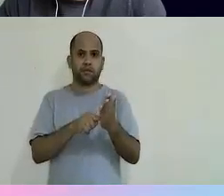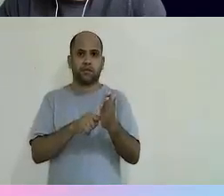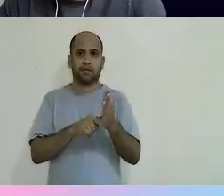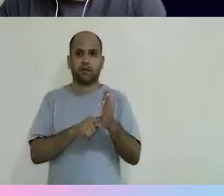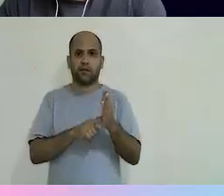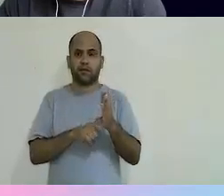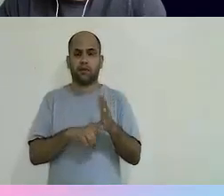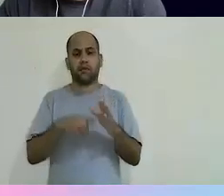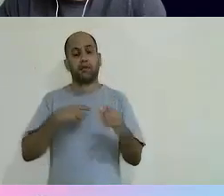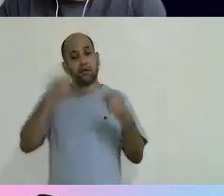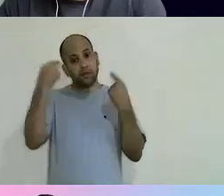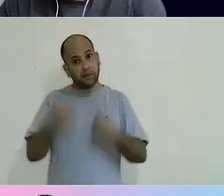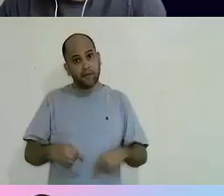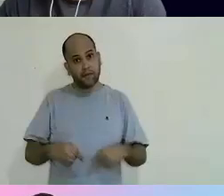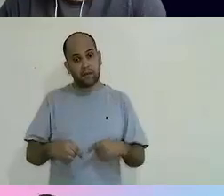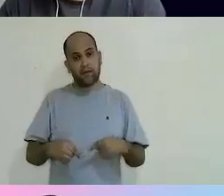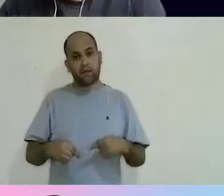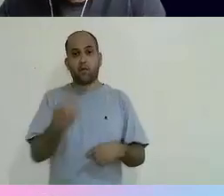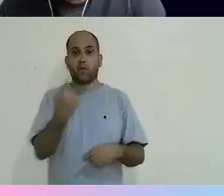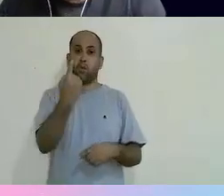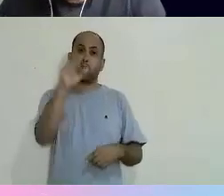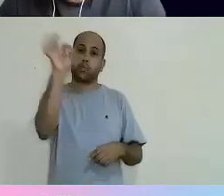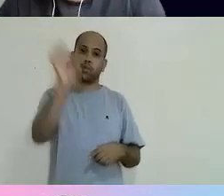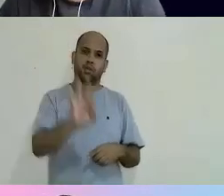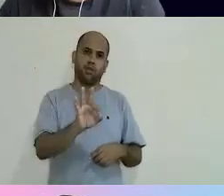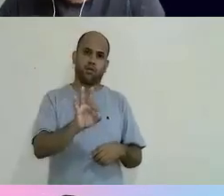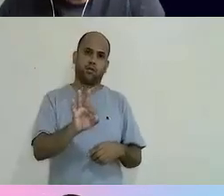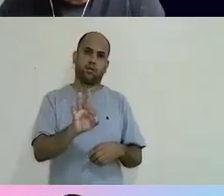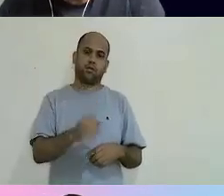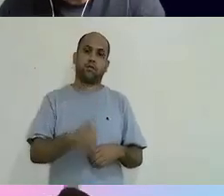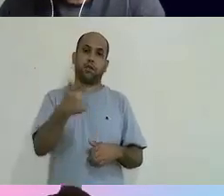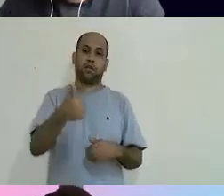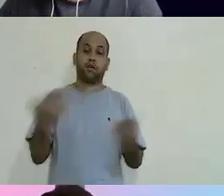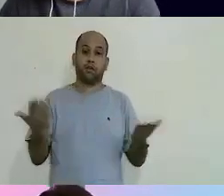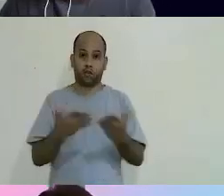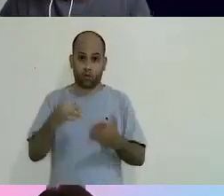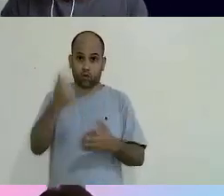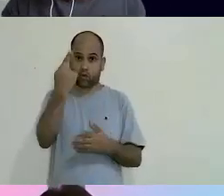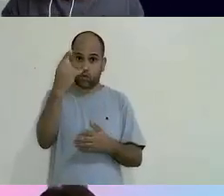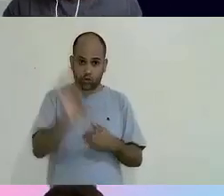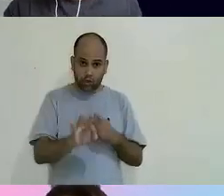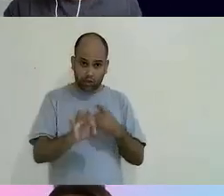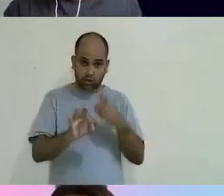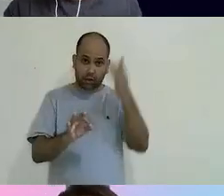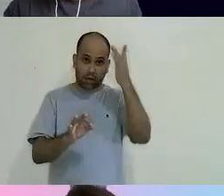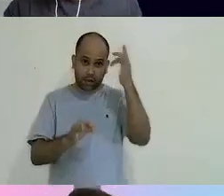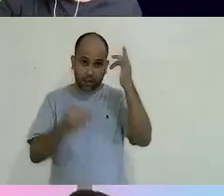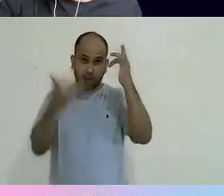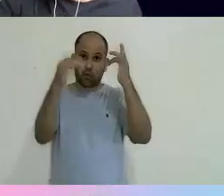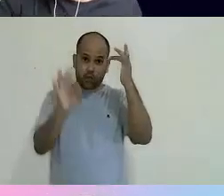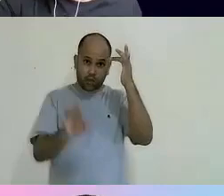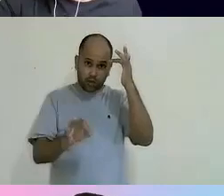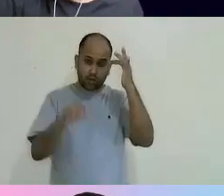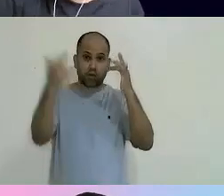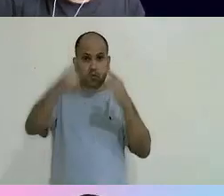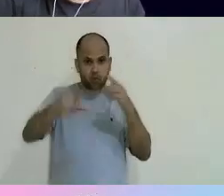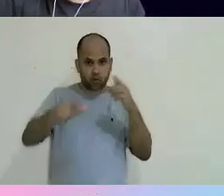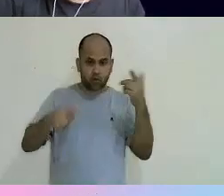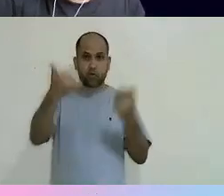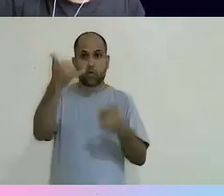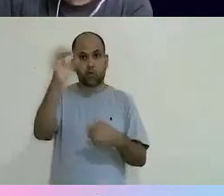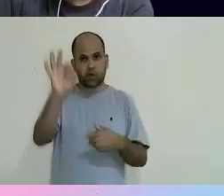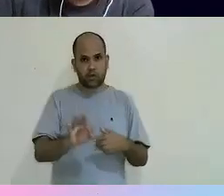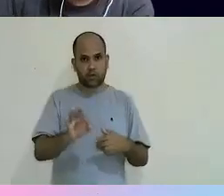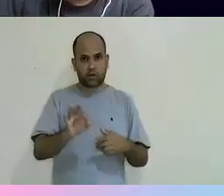teus desafios 1% de melhora. Se hoje você melhora 1%, amanhã você melhora mais 1%, depois da manhã mais